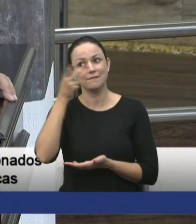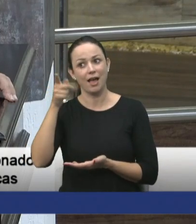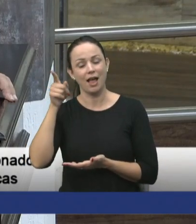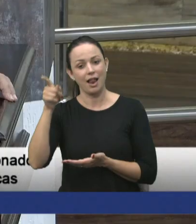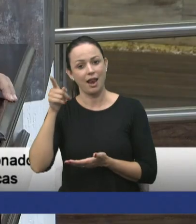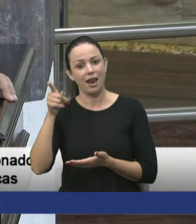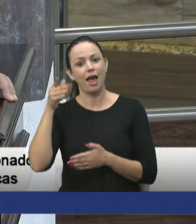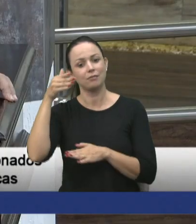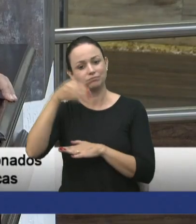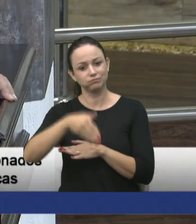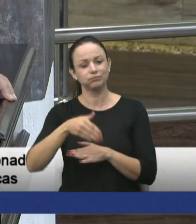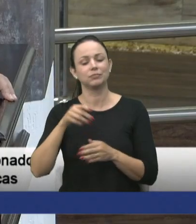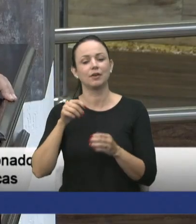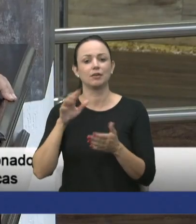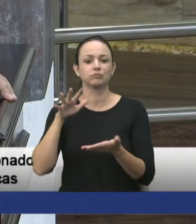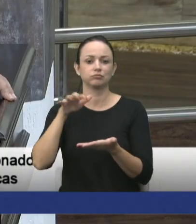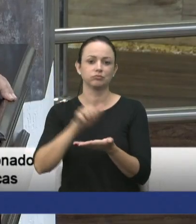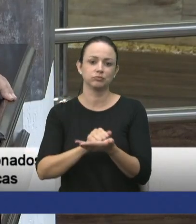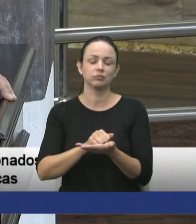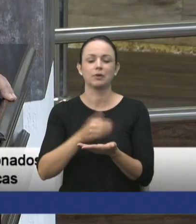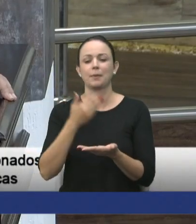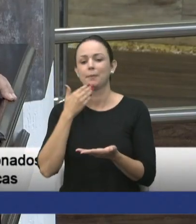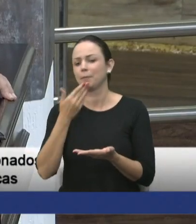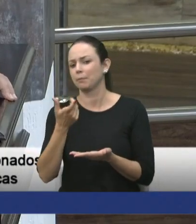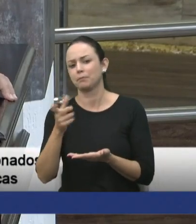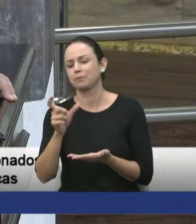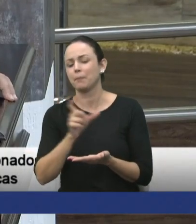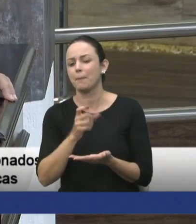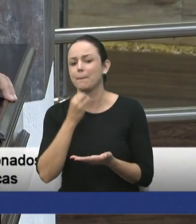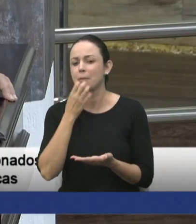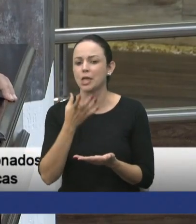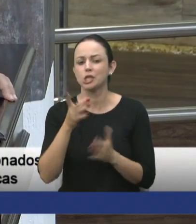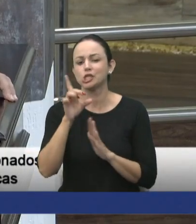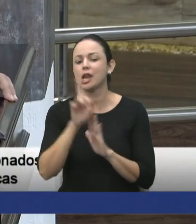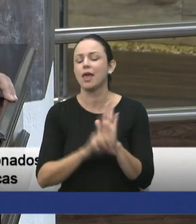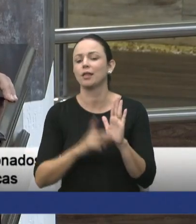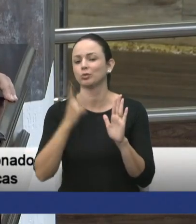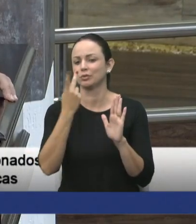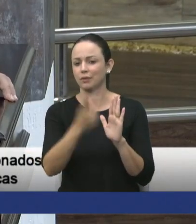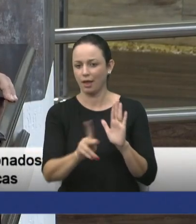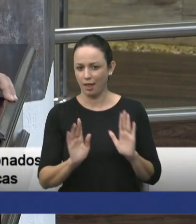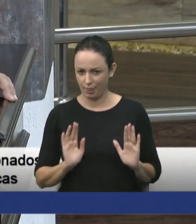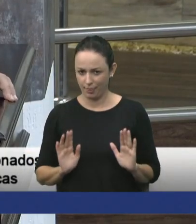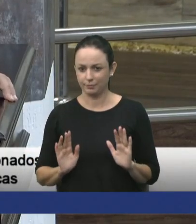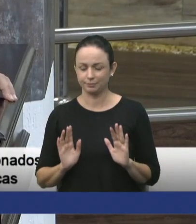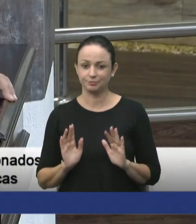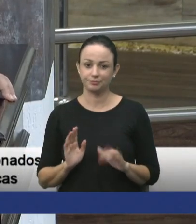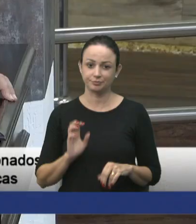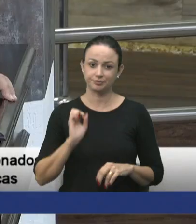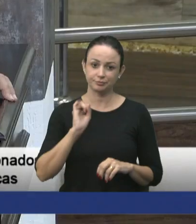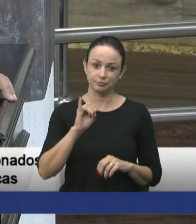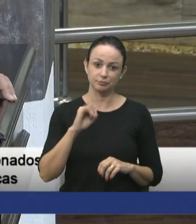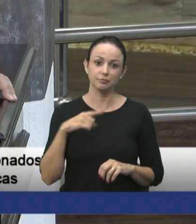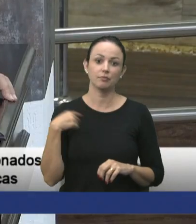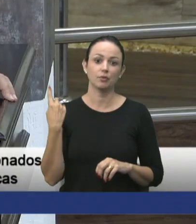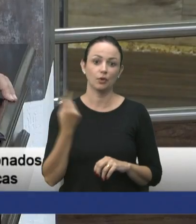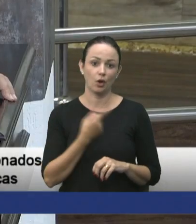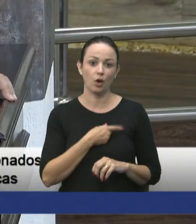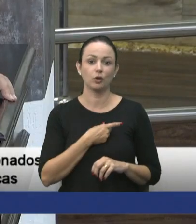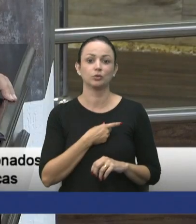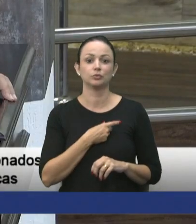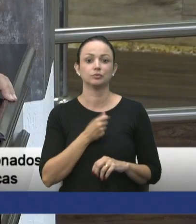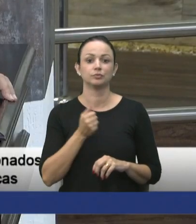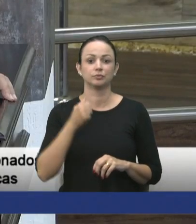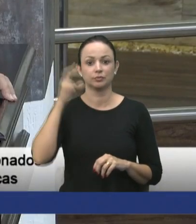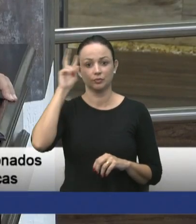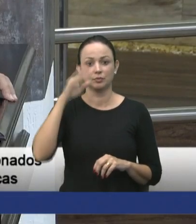Único para, às vezes, ter algum benefício, ter algum direito, né? Se nós estendermos, né, e aí eu lembro do